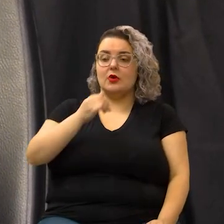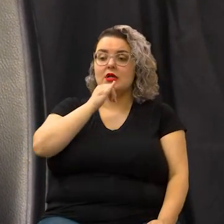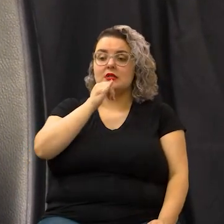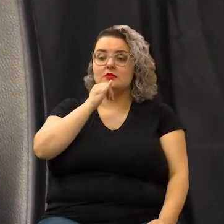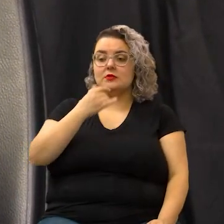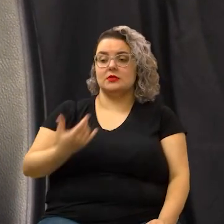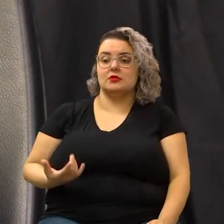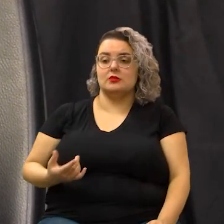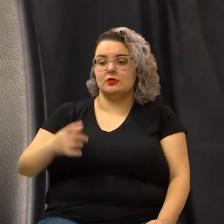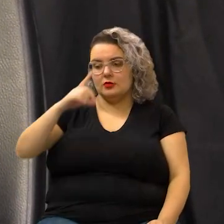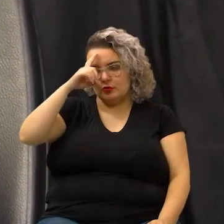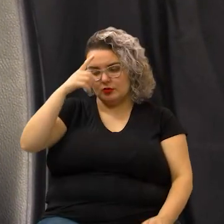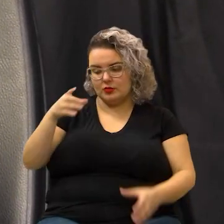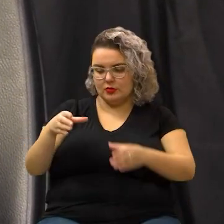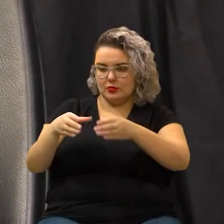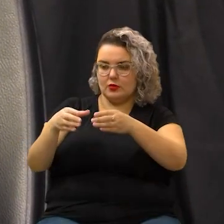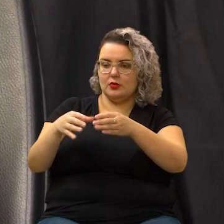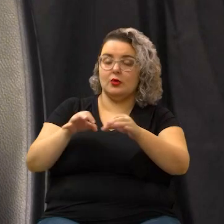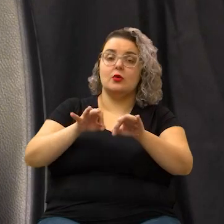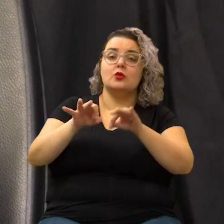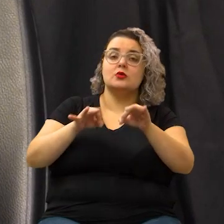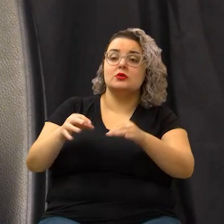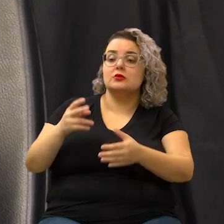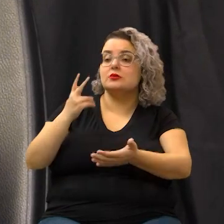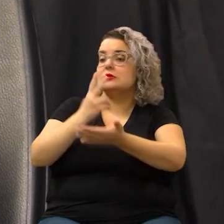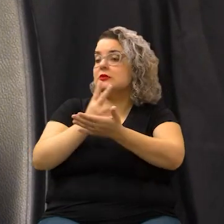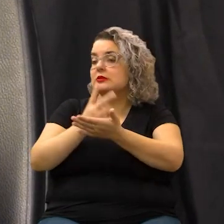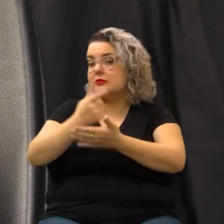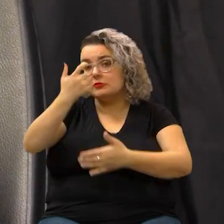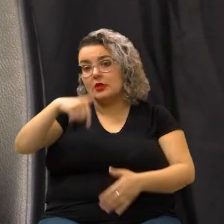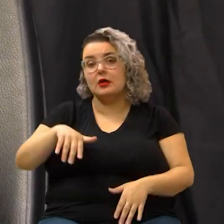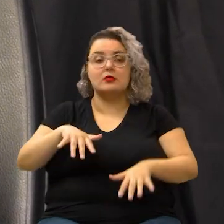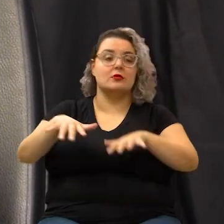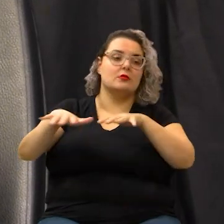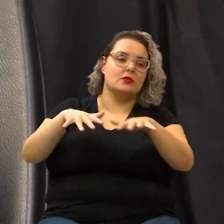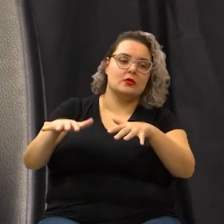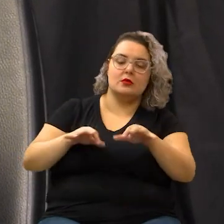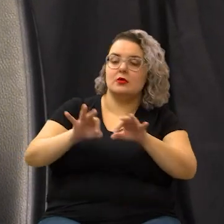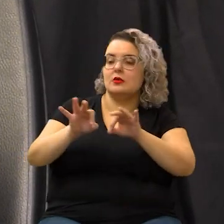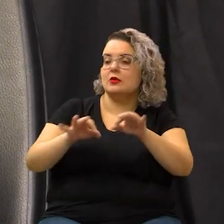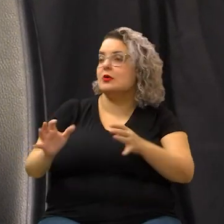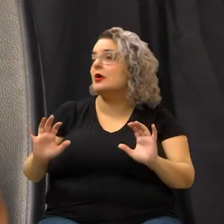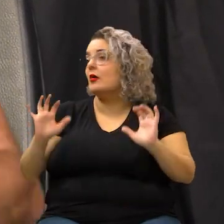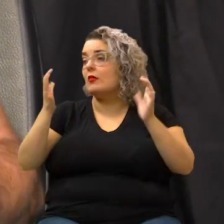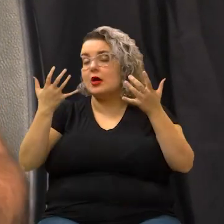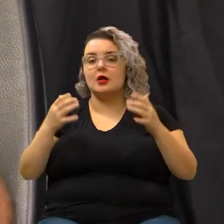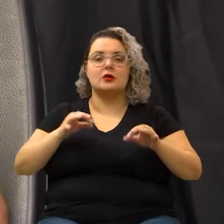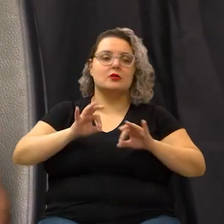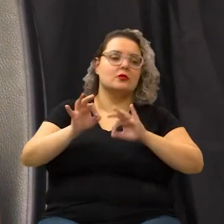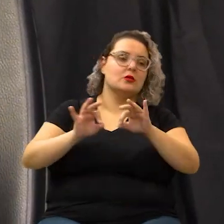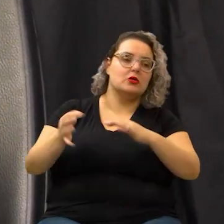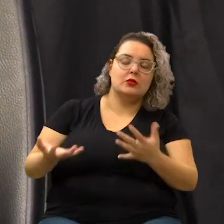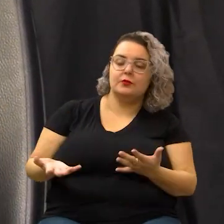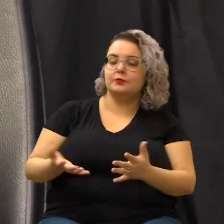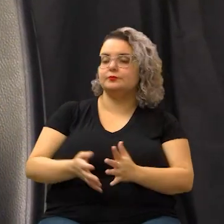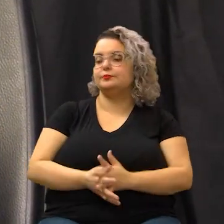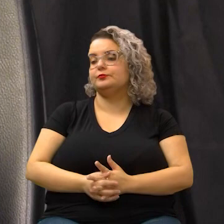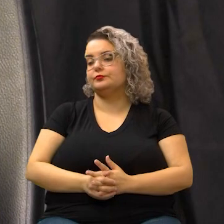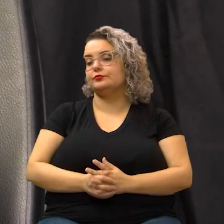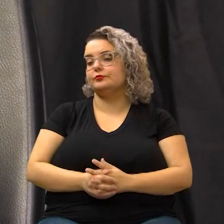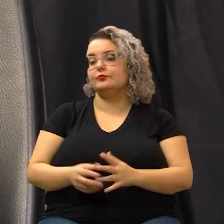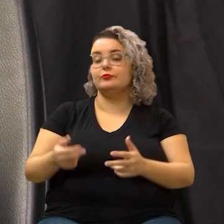que a gente, por exemplo, o dono do time ali, o organizador sempre fui eu que mobilizava, eu que organizava as festas,